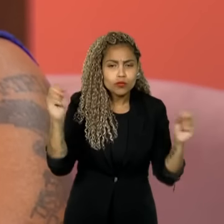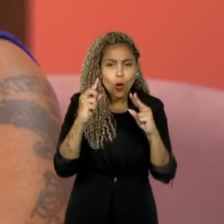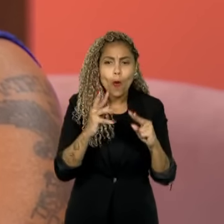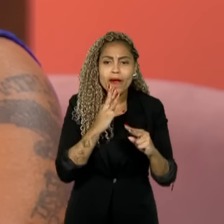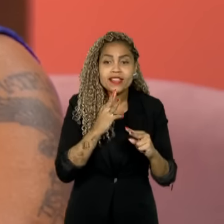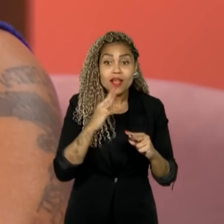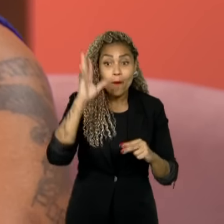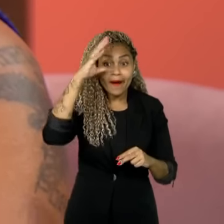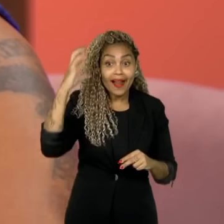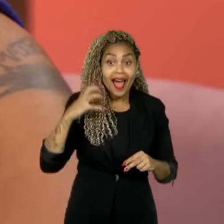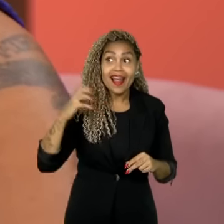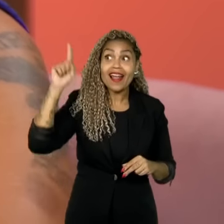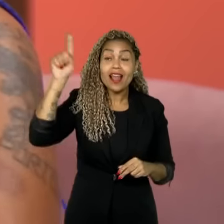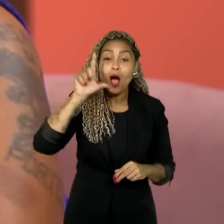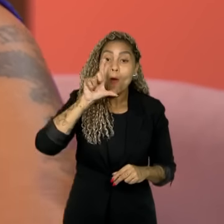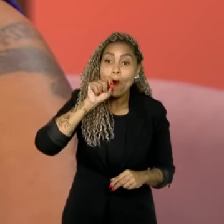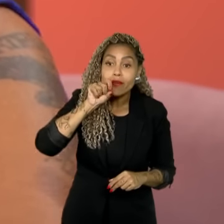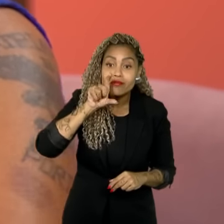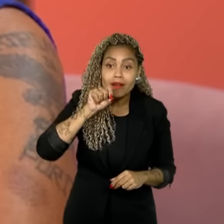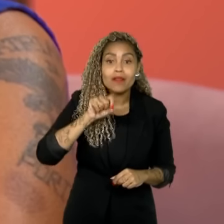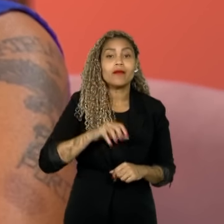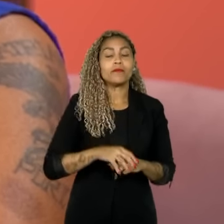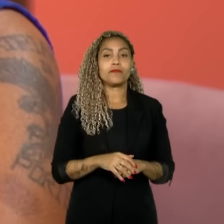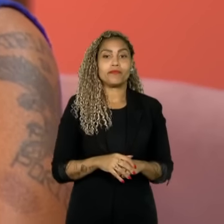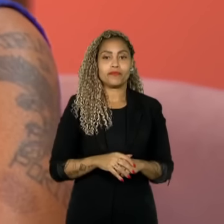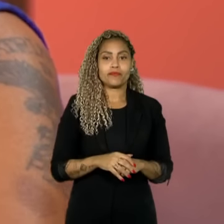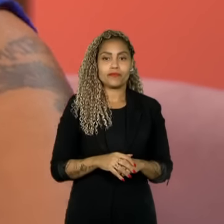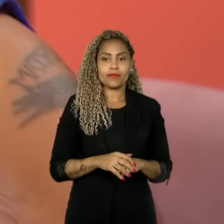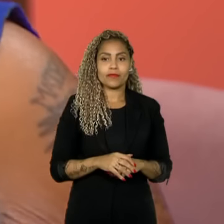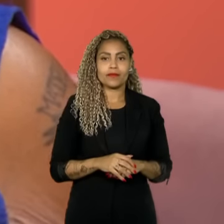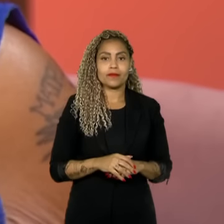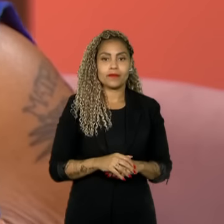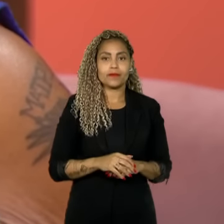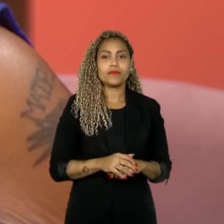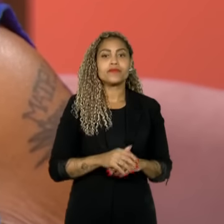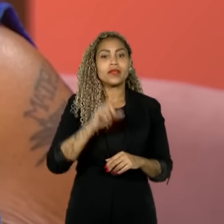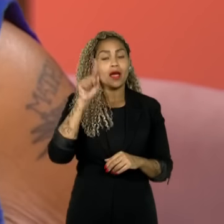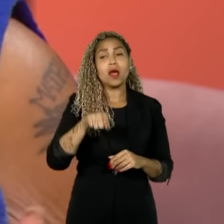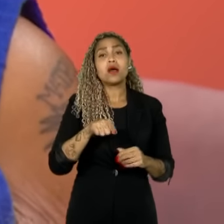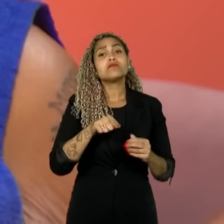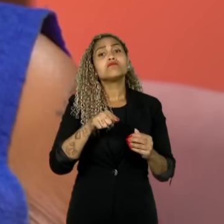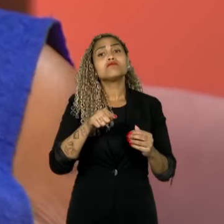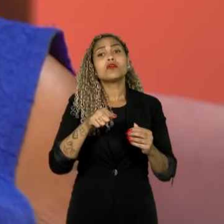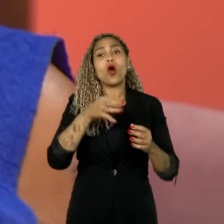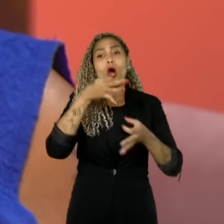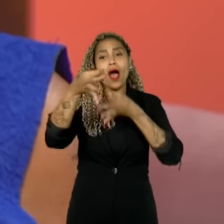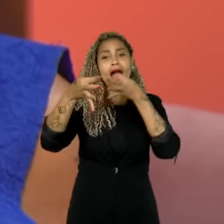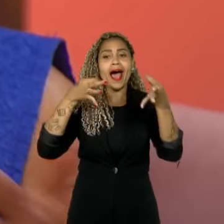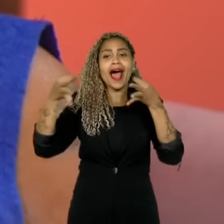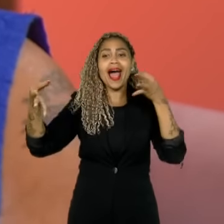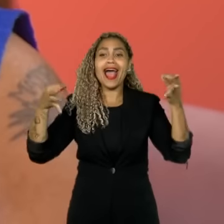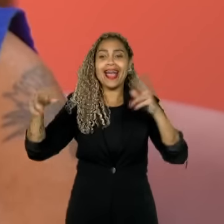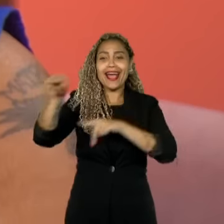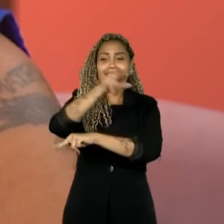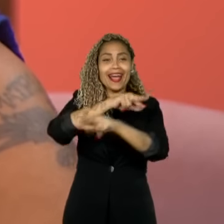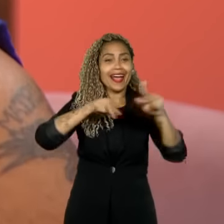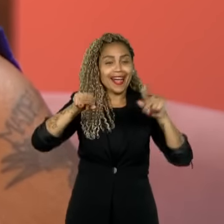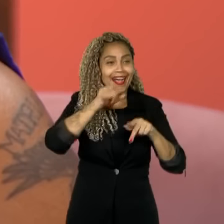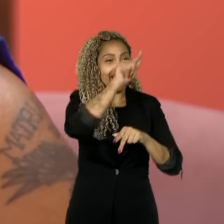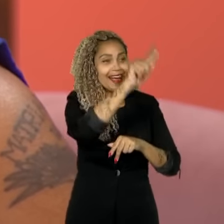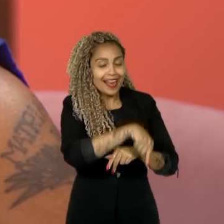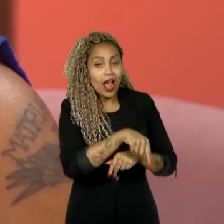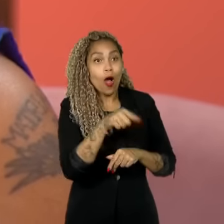Lembro. Agora, cada um, conforme o Wagner falou, tem a sua versão. Uns dizem que foi Natal, que